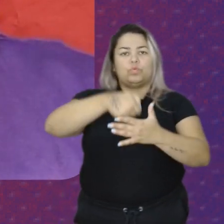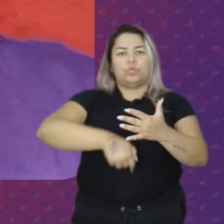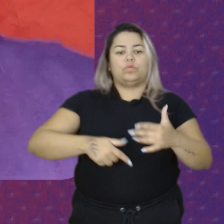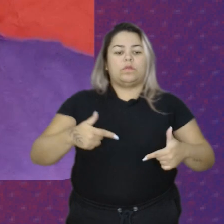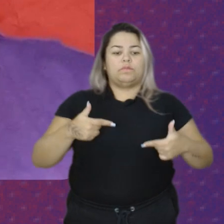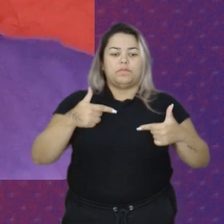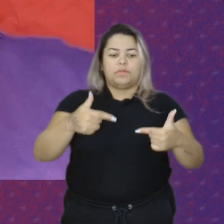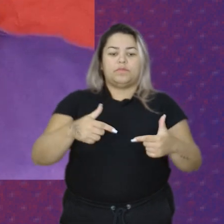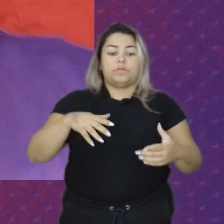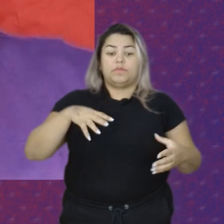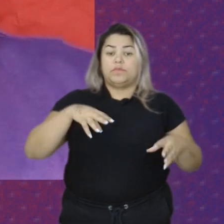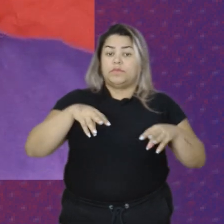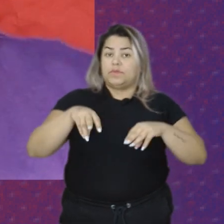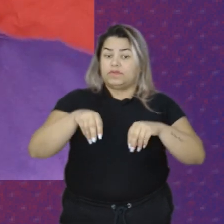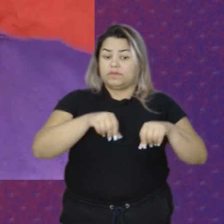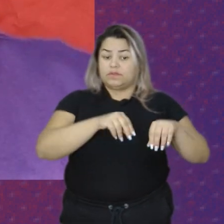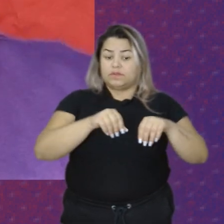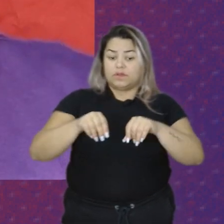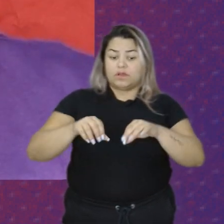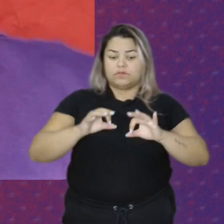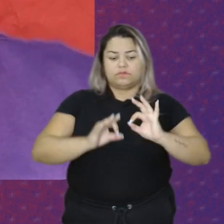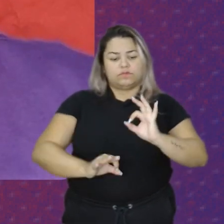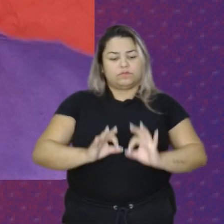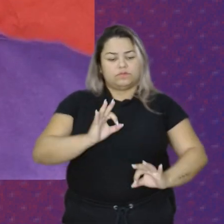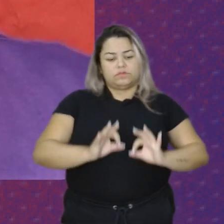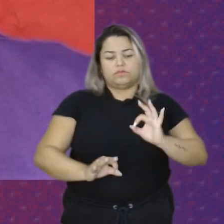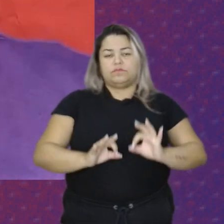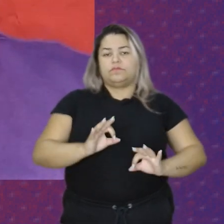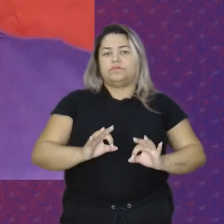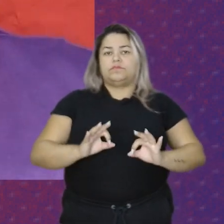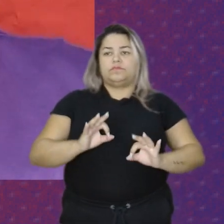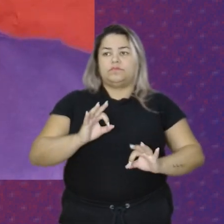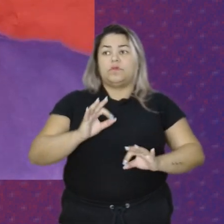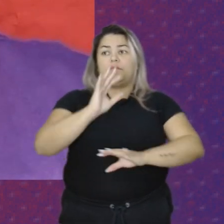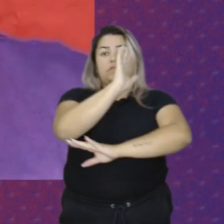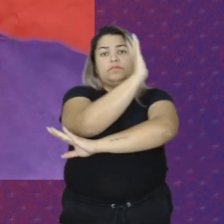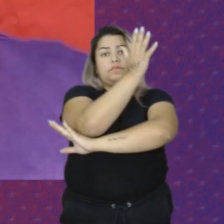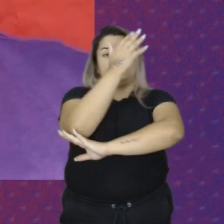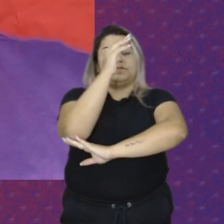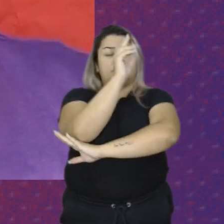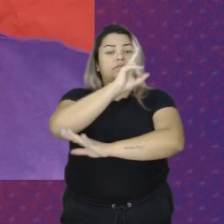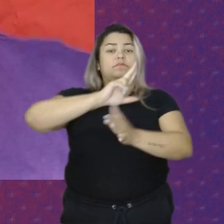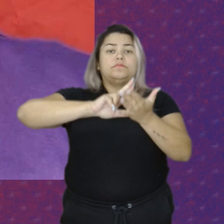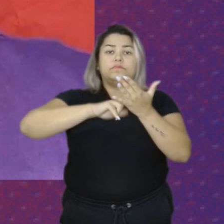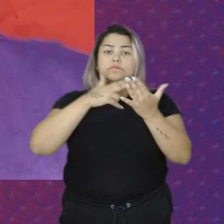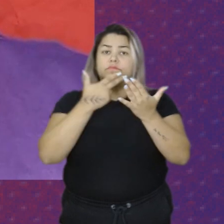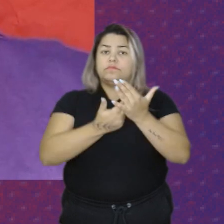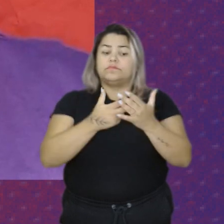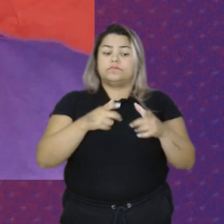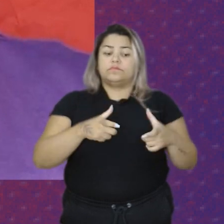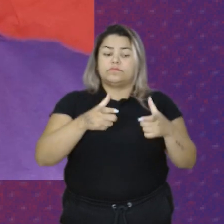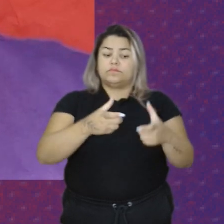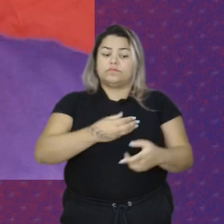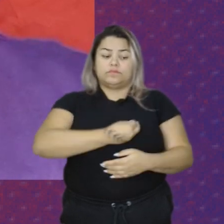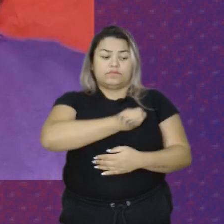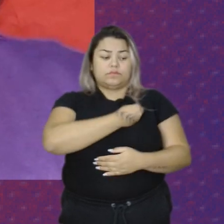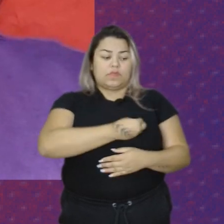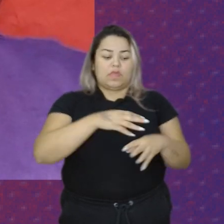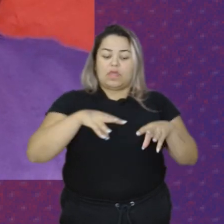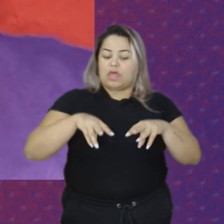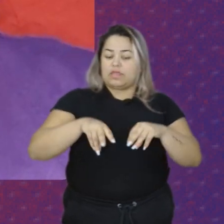pela terra, porque a justiça ambiental ela se traduz também no espaço que você vive, e a terra ela é